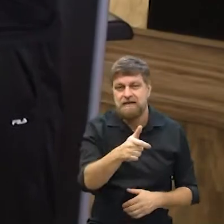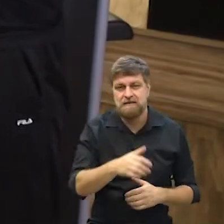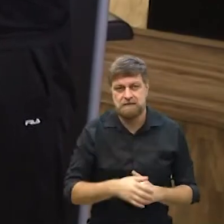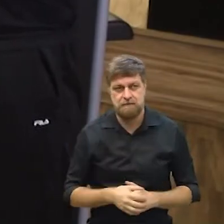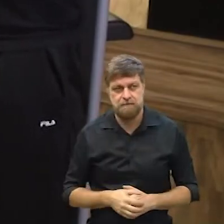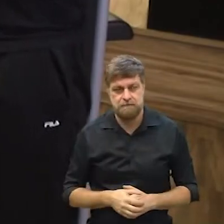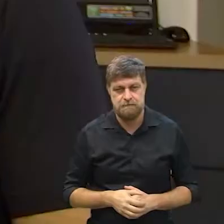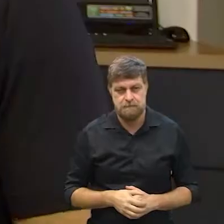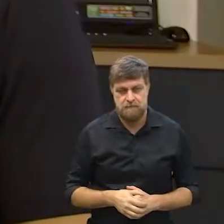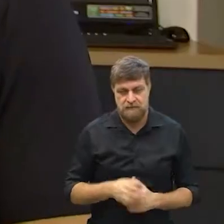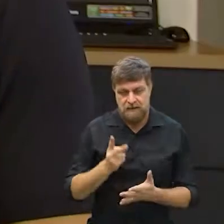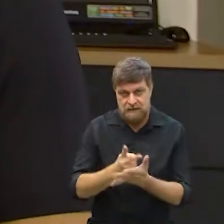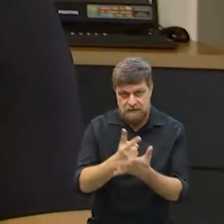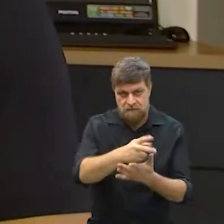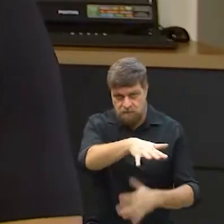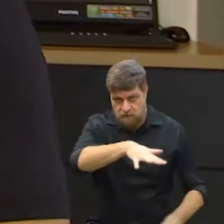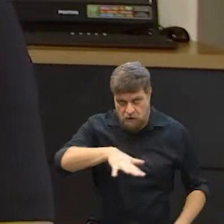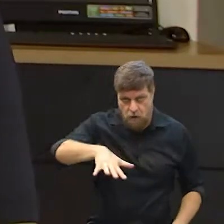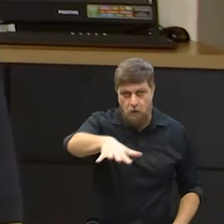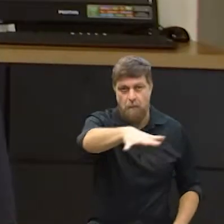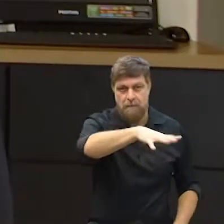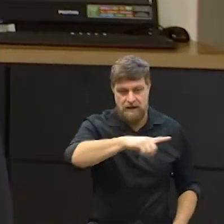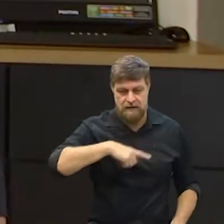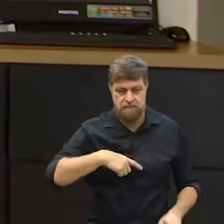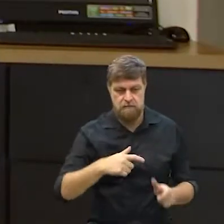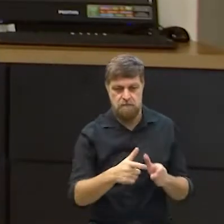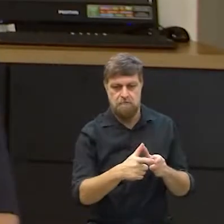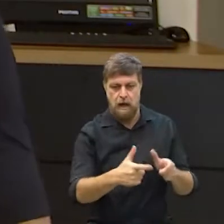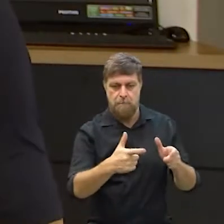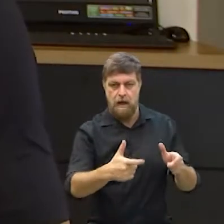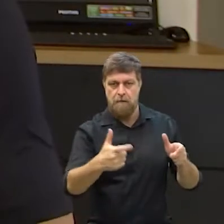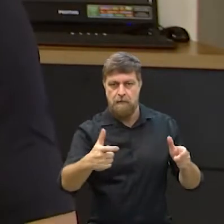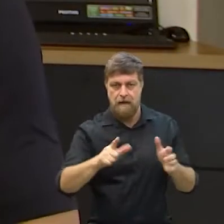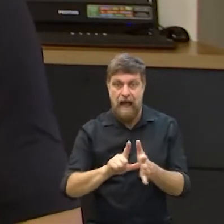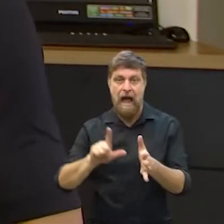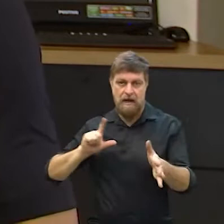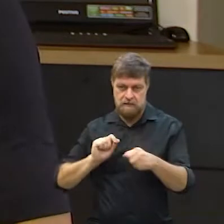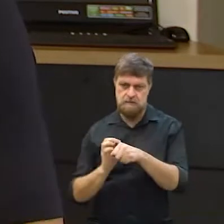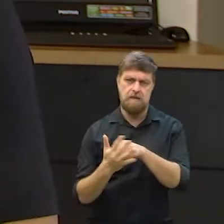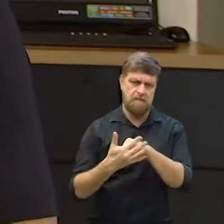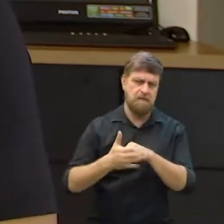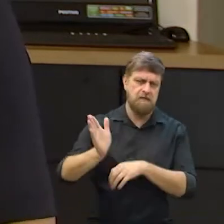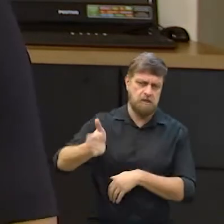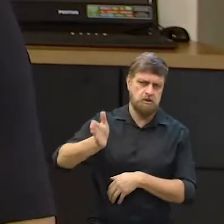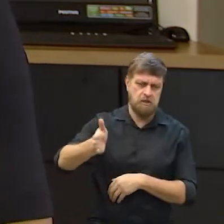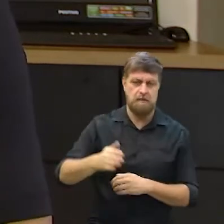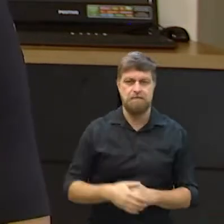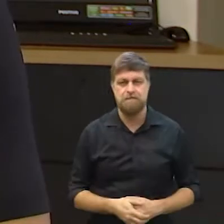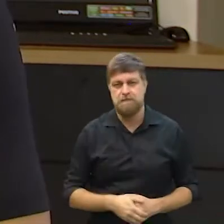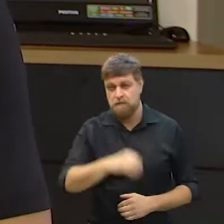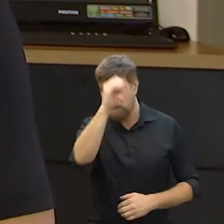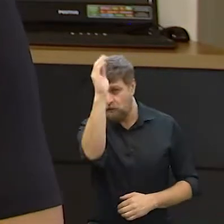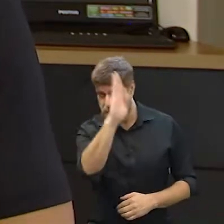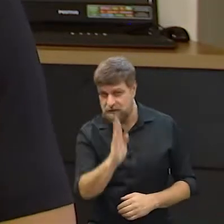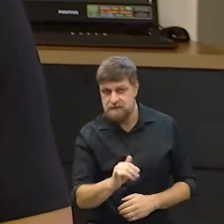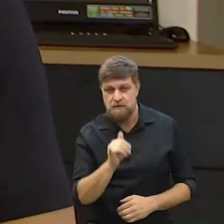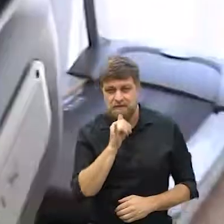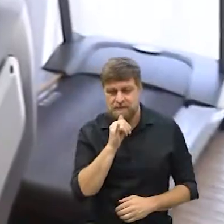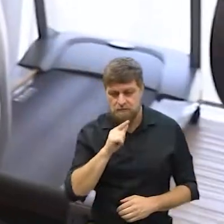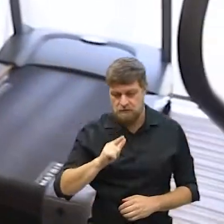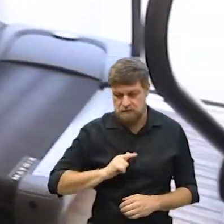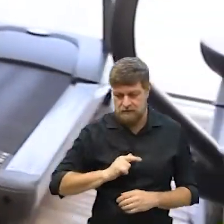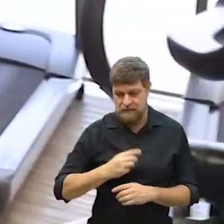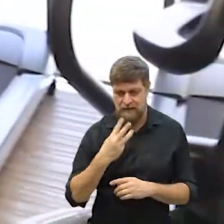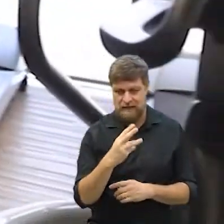nessa área de educação física. Olha, André, sempre foi um mercado em grande expansão, até mesmo antes da pandemia. Para você ter uma ideia, o Brasil ele tem